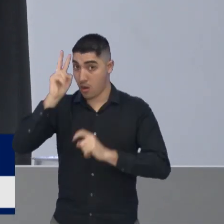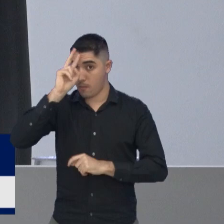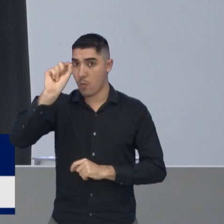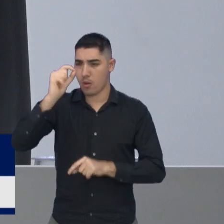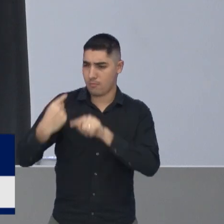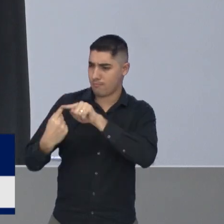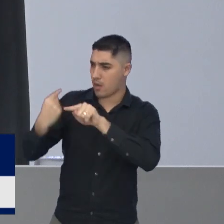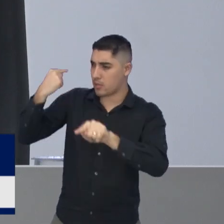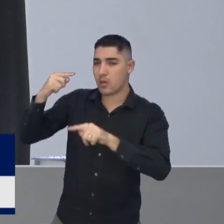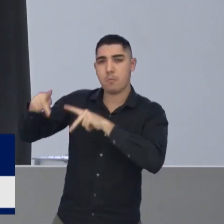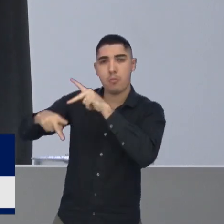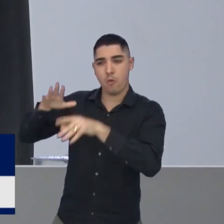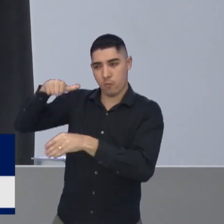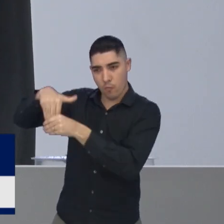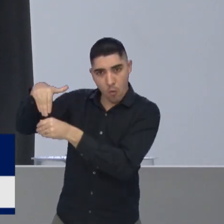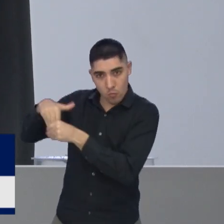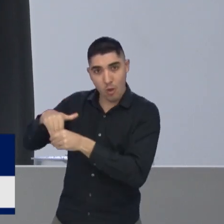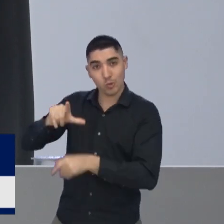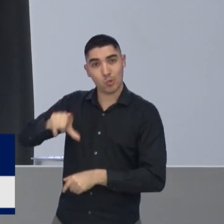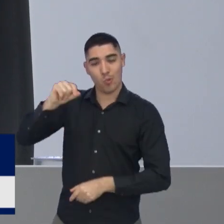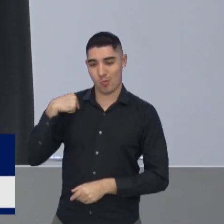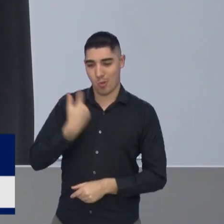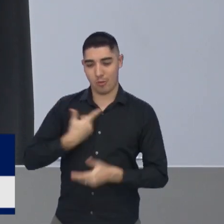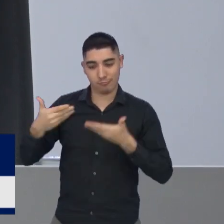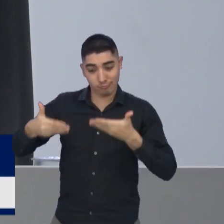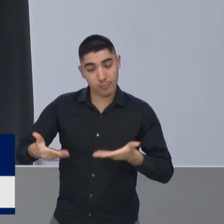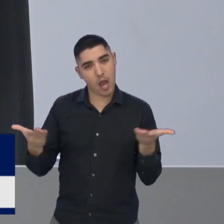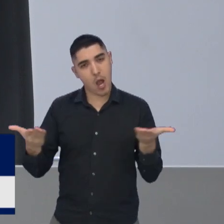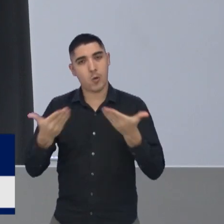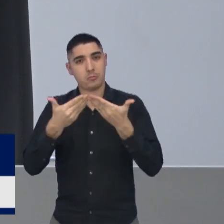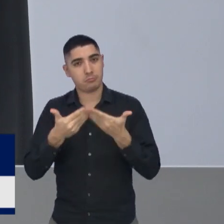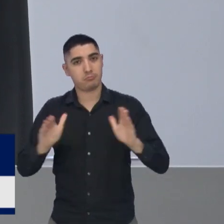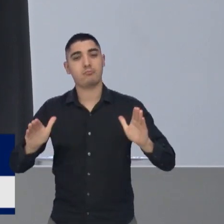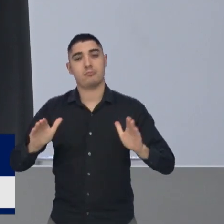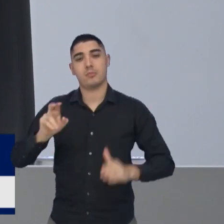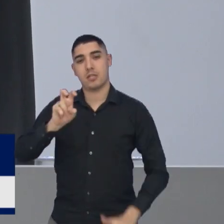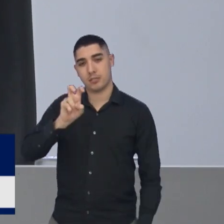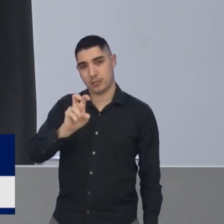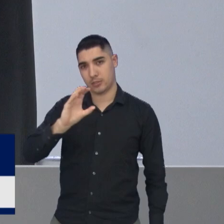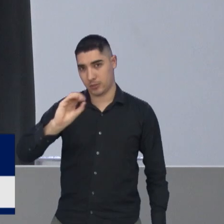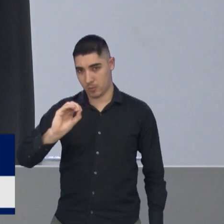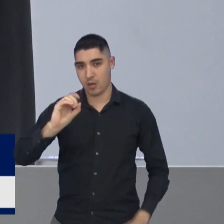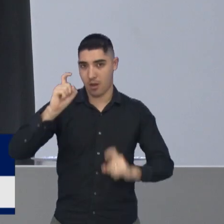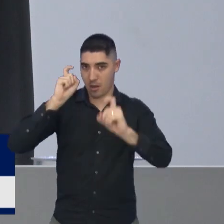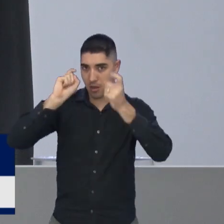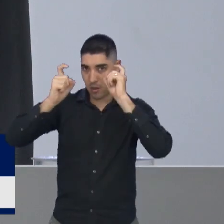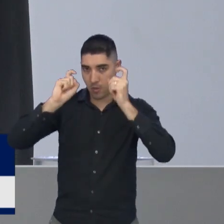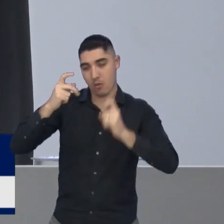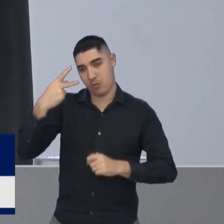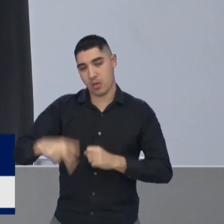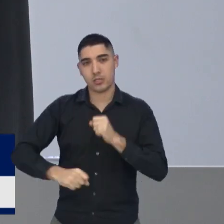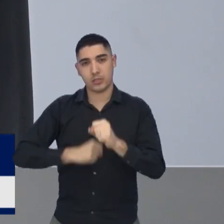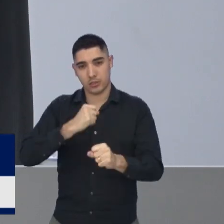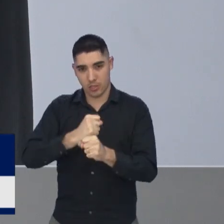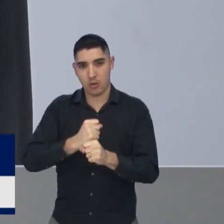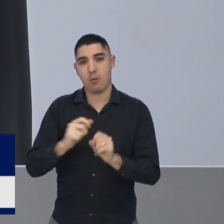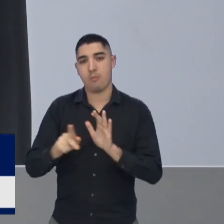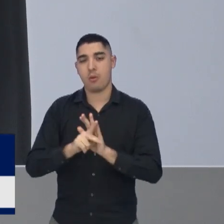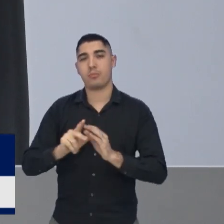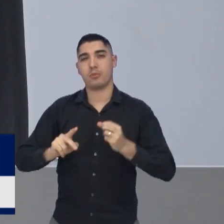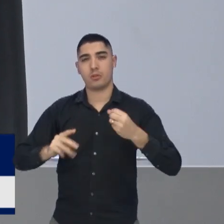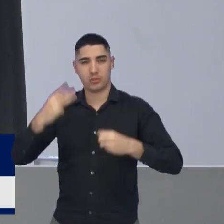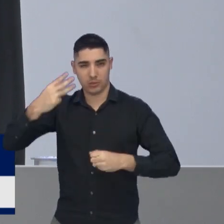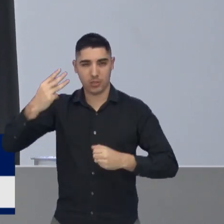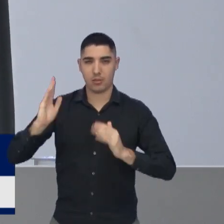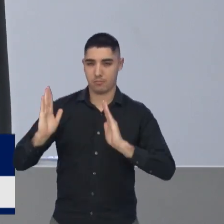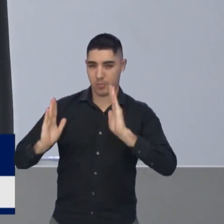todo poder emana do povo, declara aberta a 50ª sessão ordinária da 3ª sessão